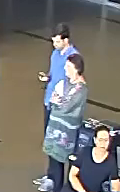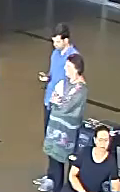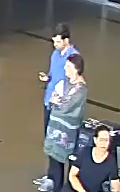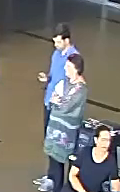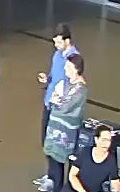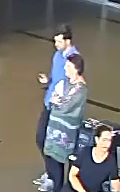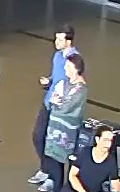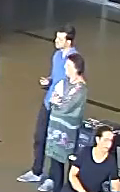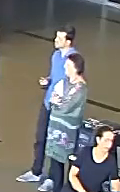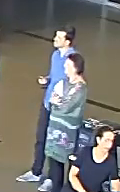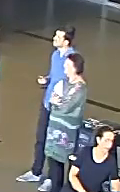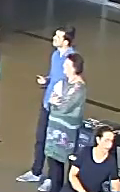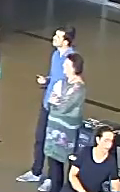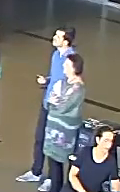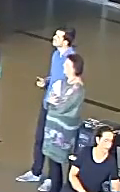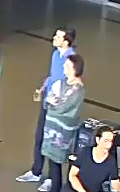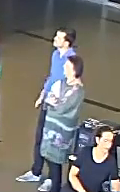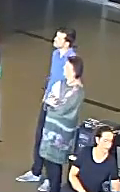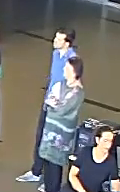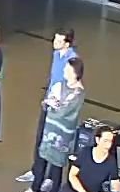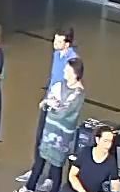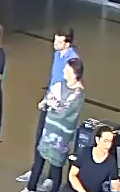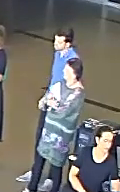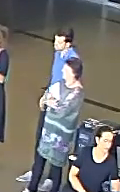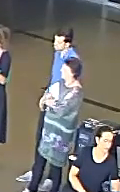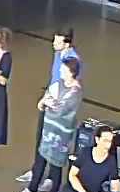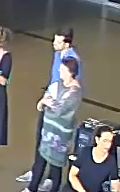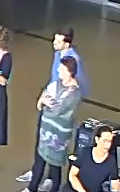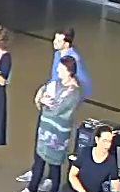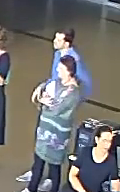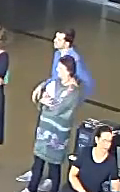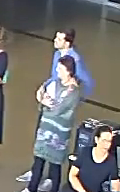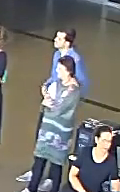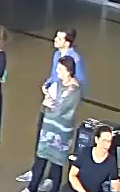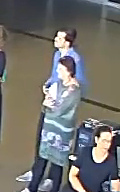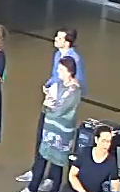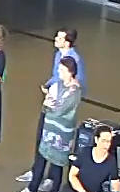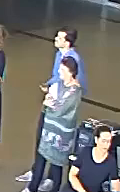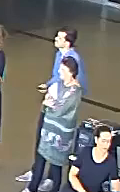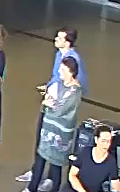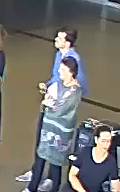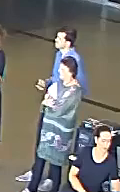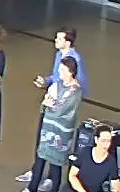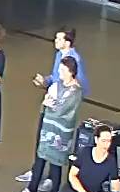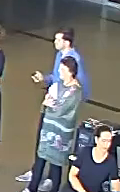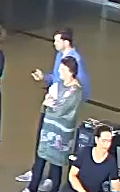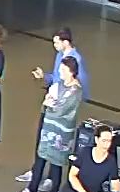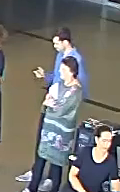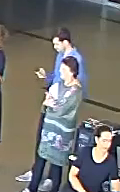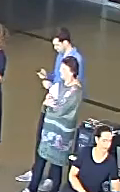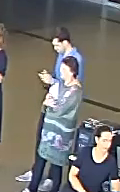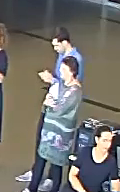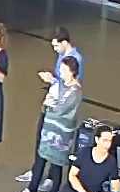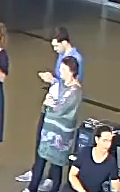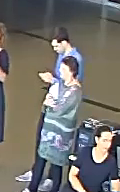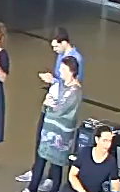Polo é o que já deveria estar funcionando para atender as pessoas com deficiência models aí